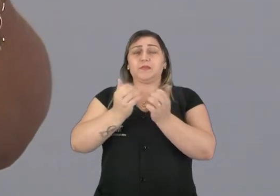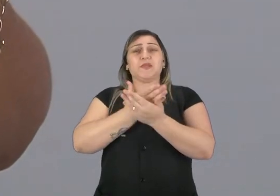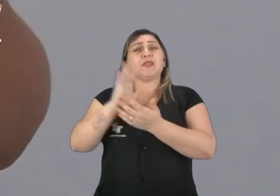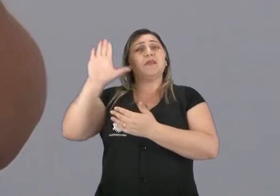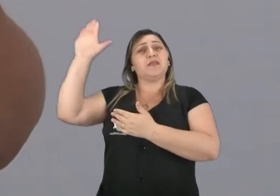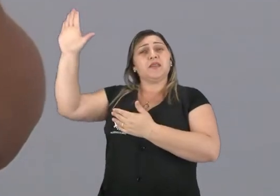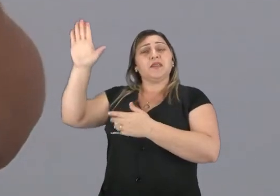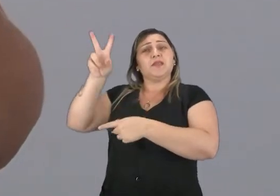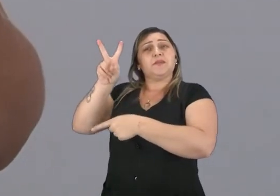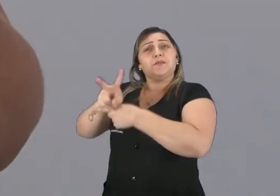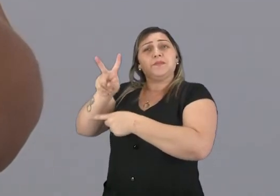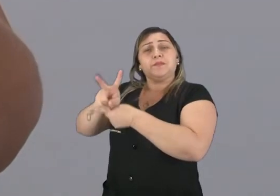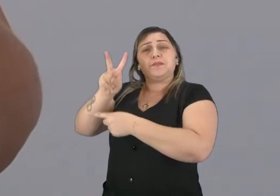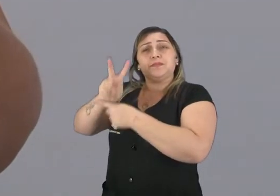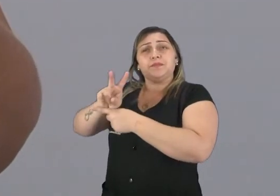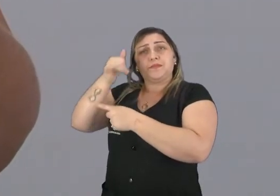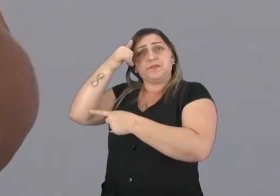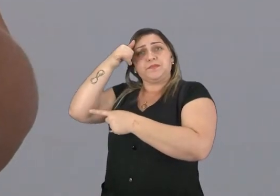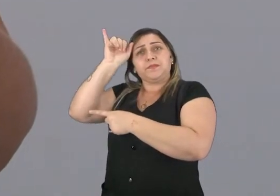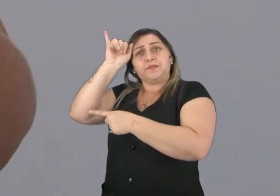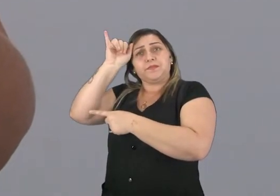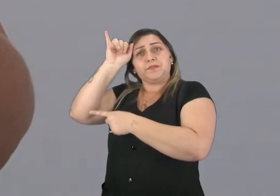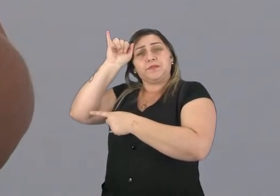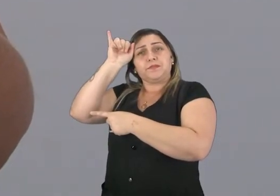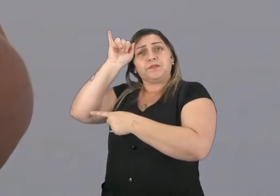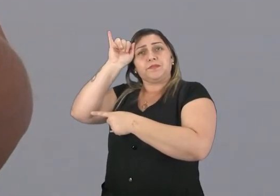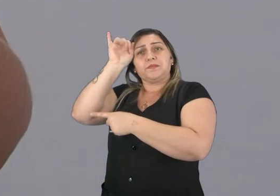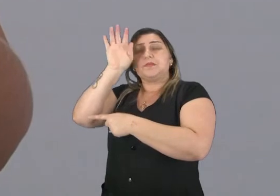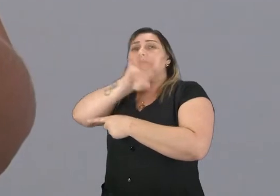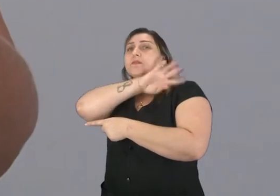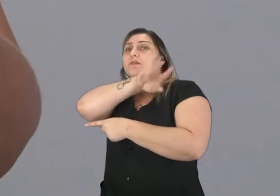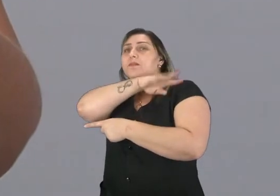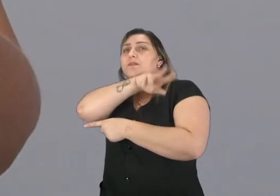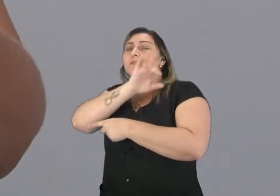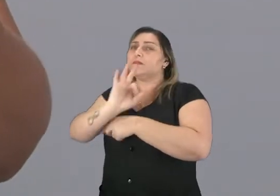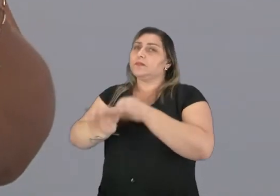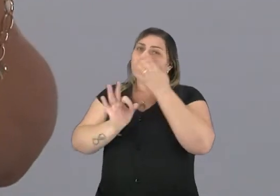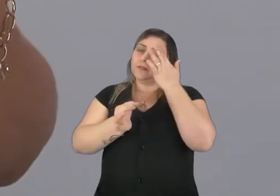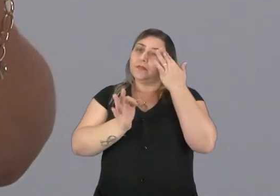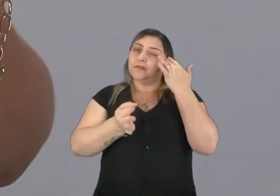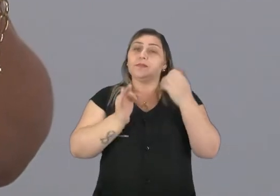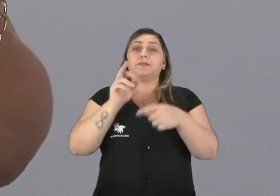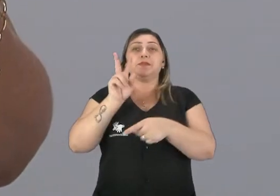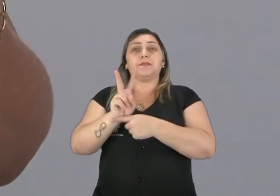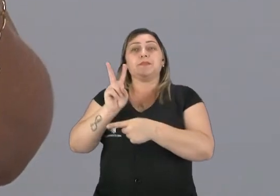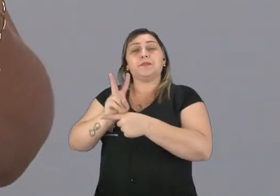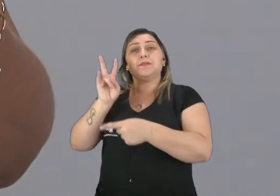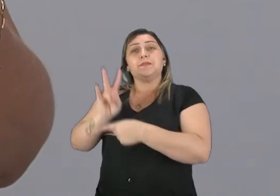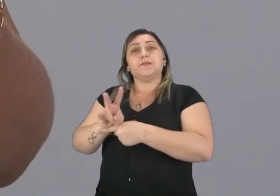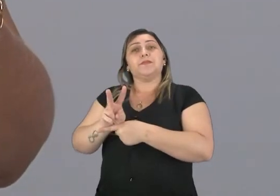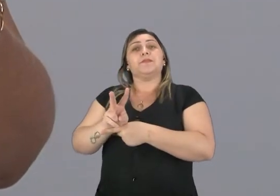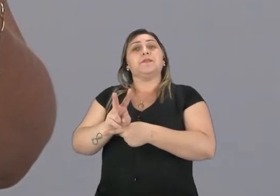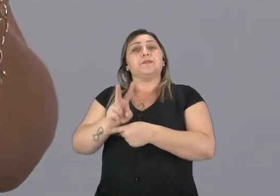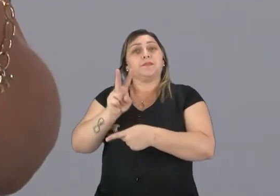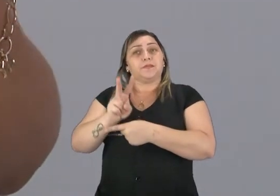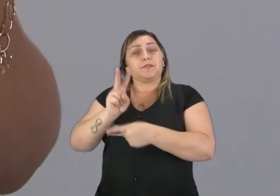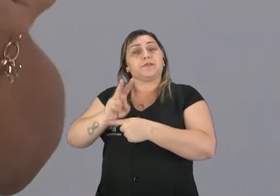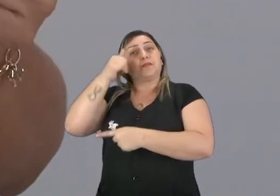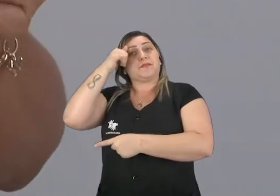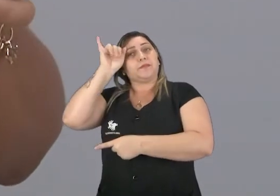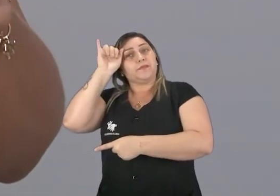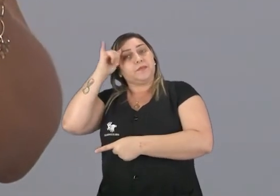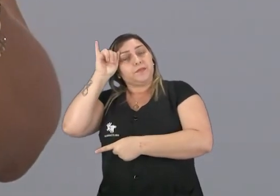na criação dos animais aqui, certo? Então, é criado o gado leiteiro, certo? As